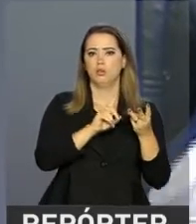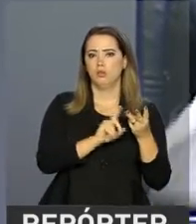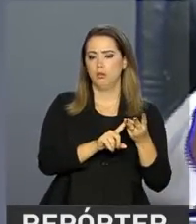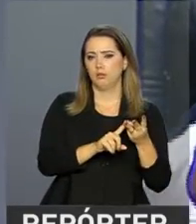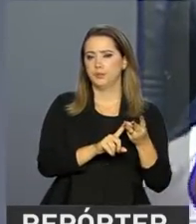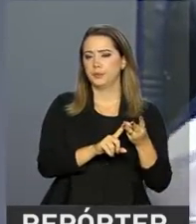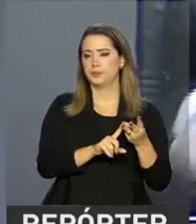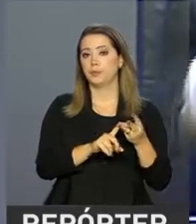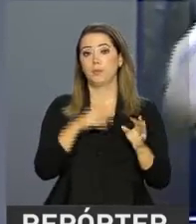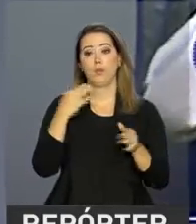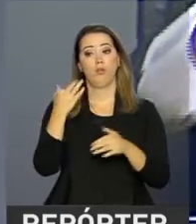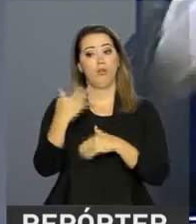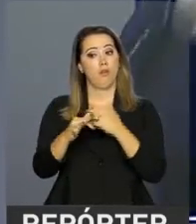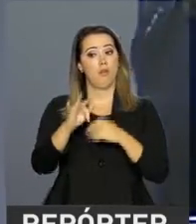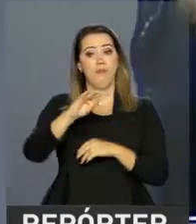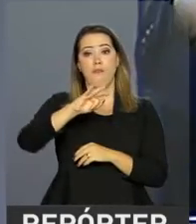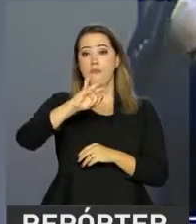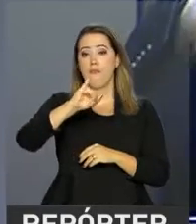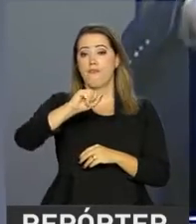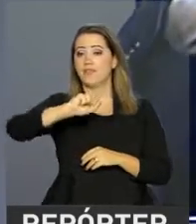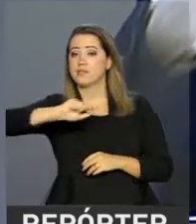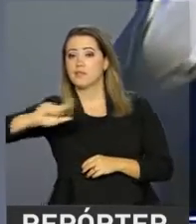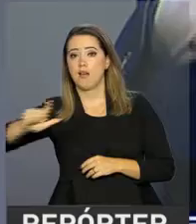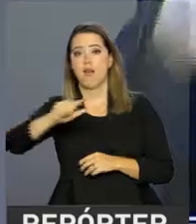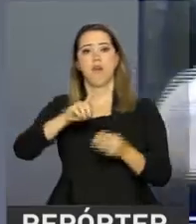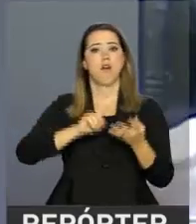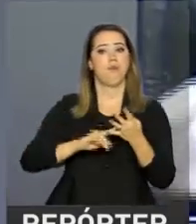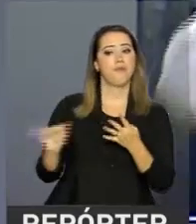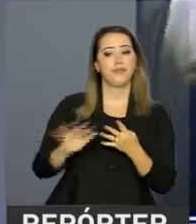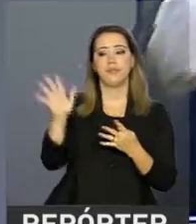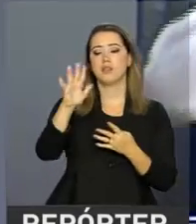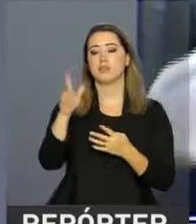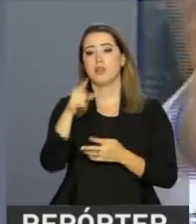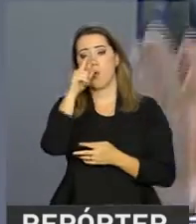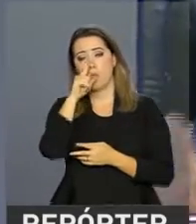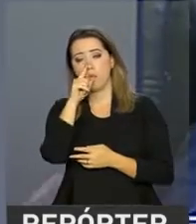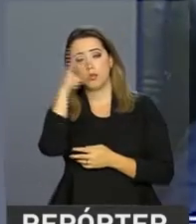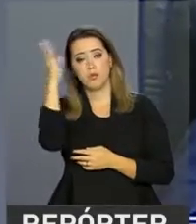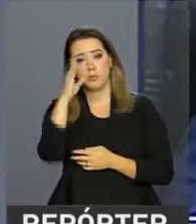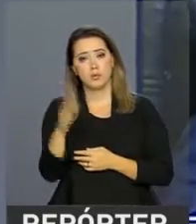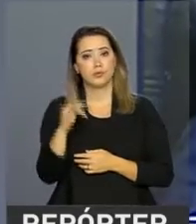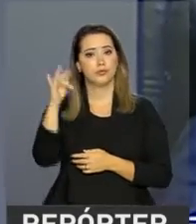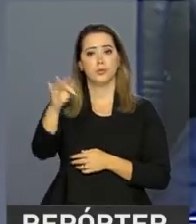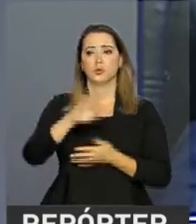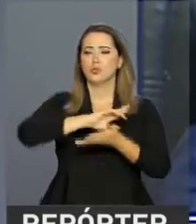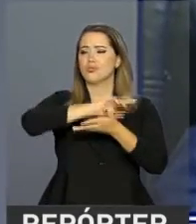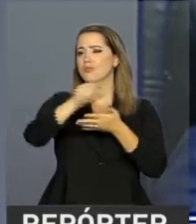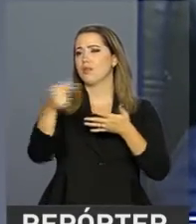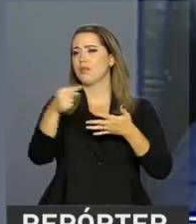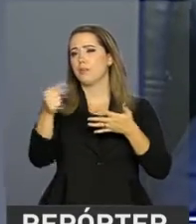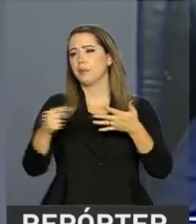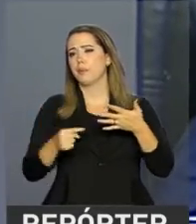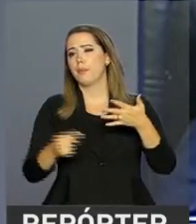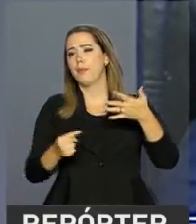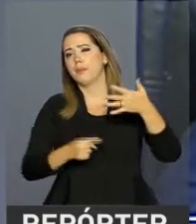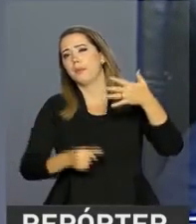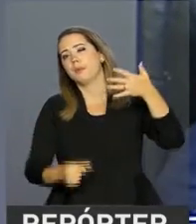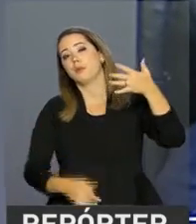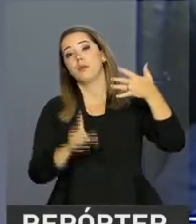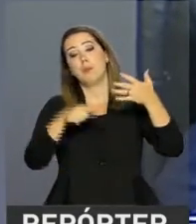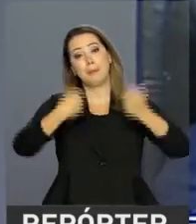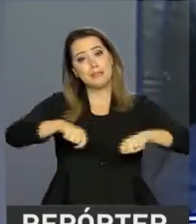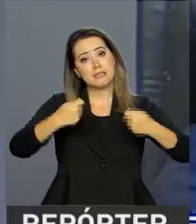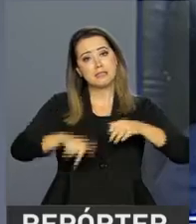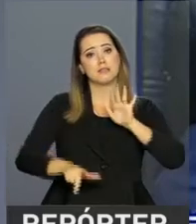sustentabilidade fiscal seja taxa de juros e inflação seja risco brasil no futuro e logo então o foco